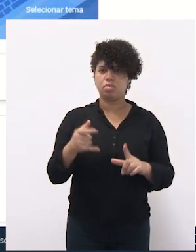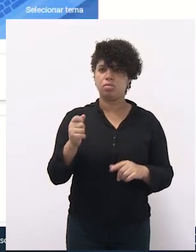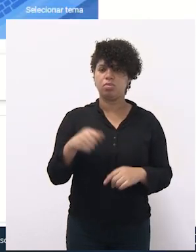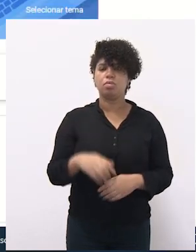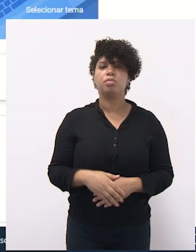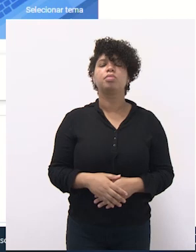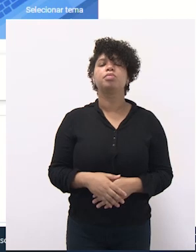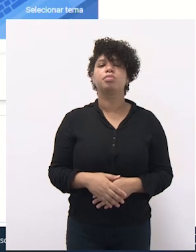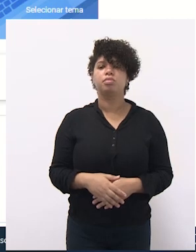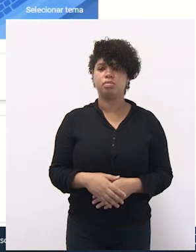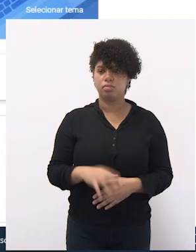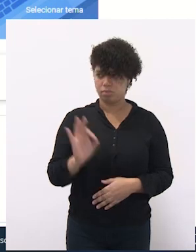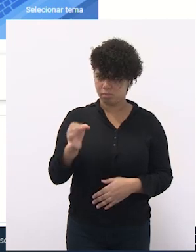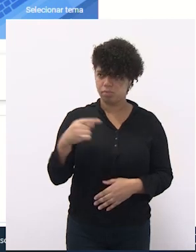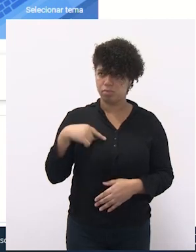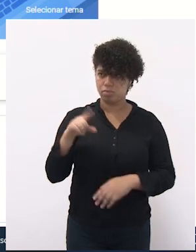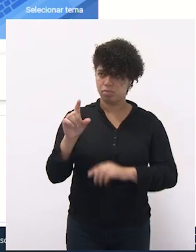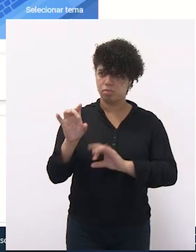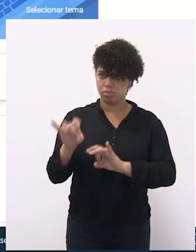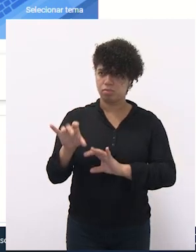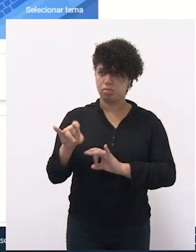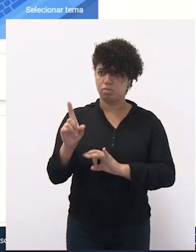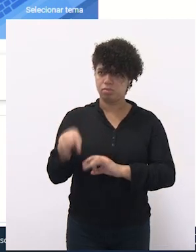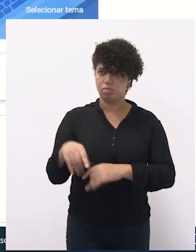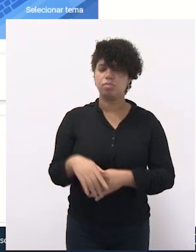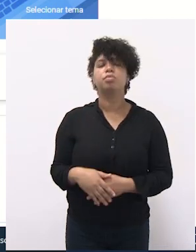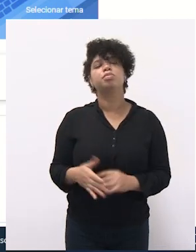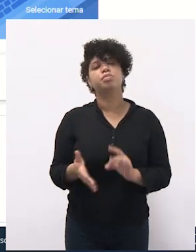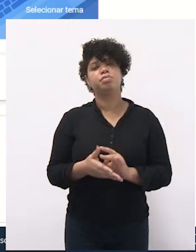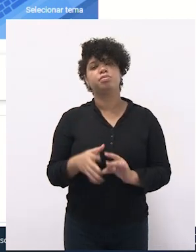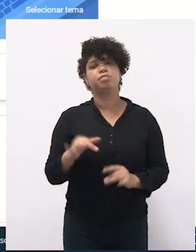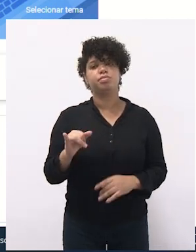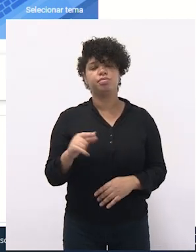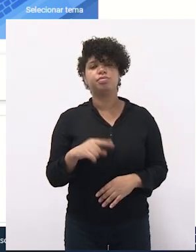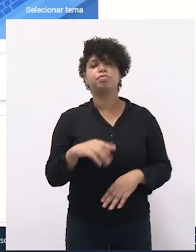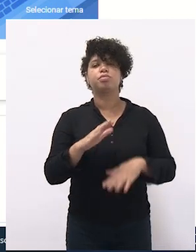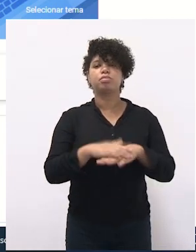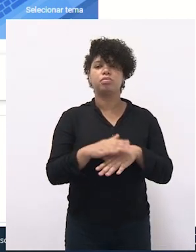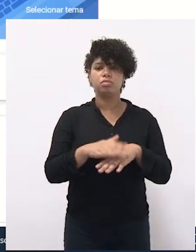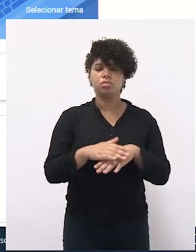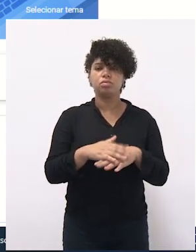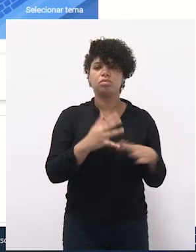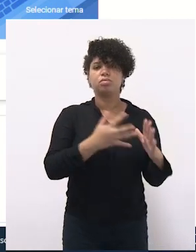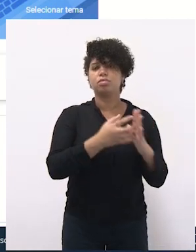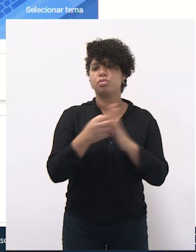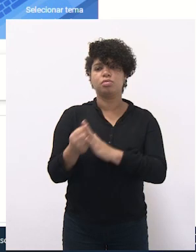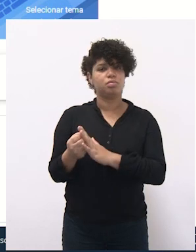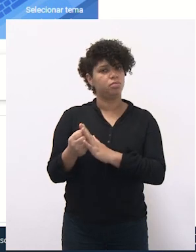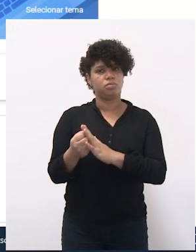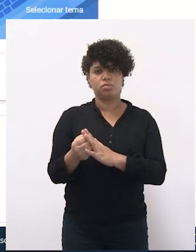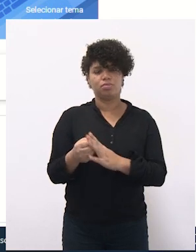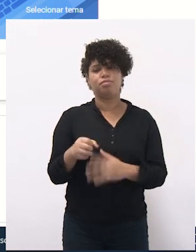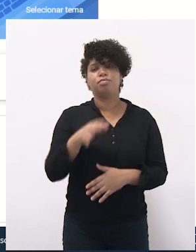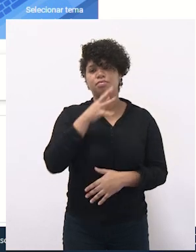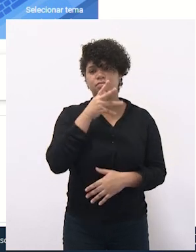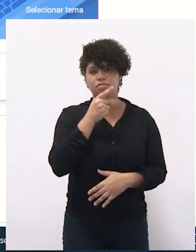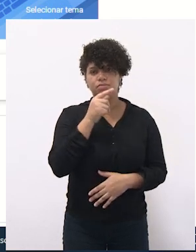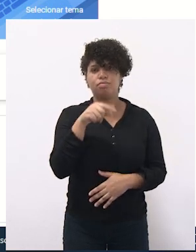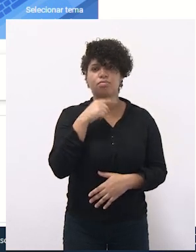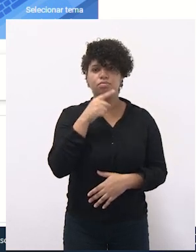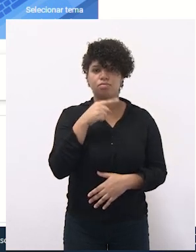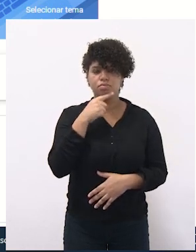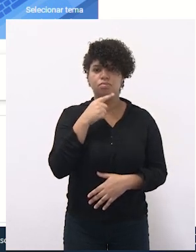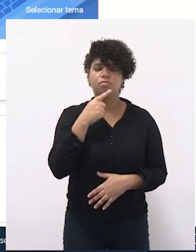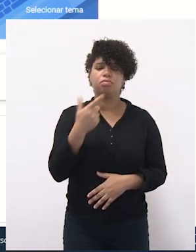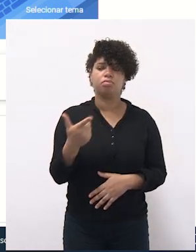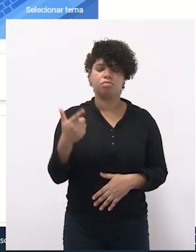Aula. Isso é o automático. Isso Aí, é o automático. como a gente falou, se você fizer esse processo e não acontecer depois de um tempo, vai ficar sempre, como